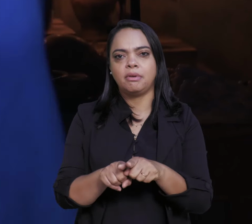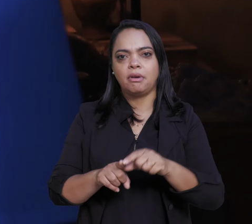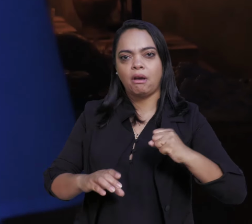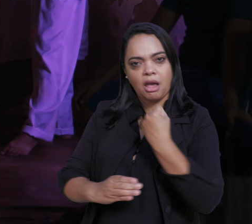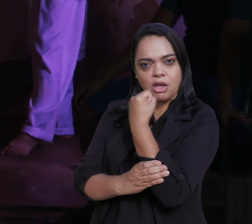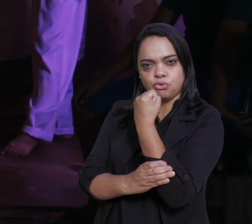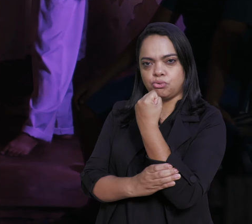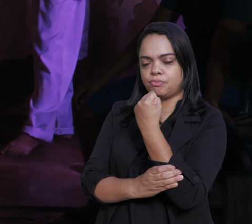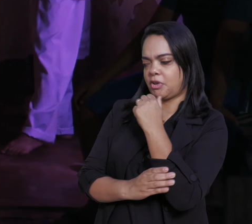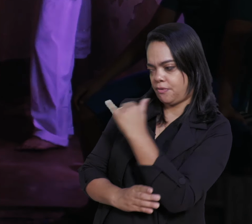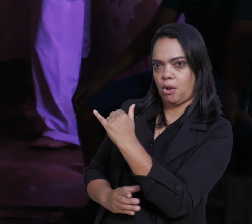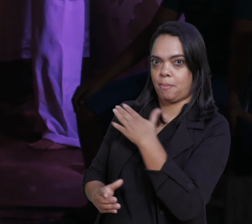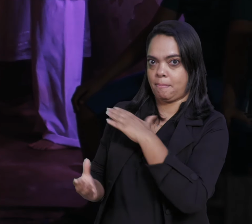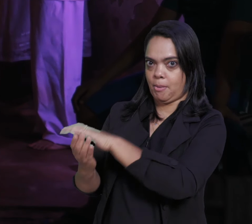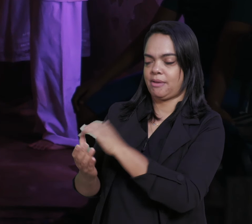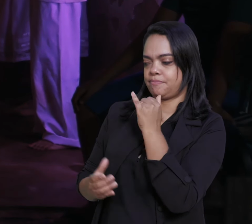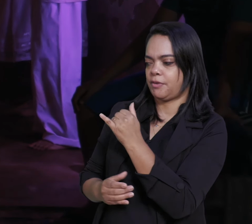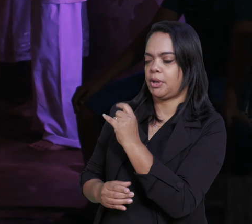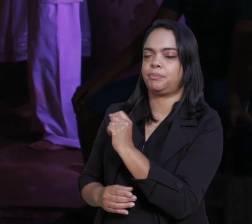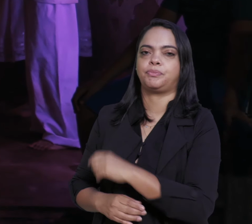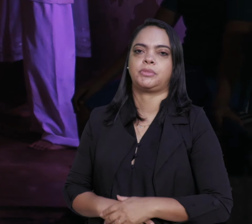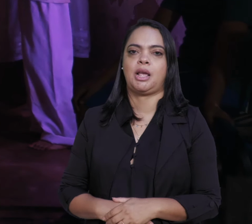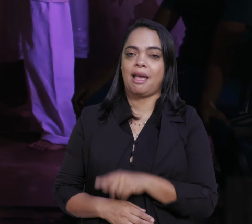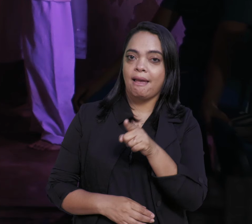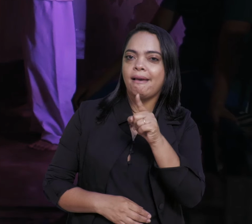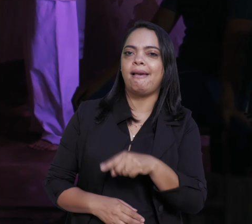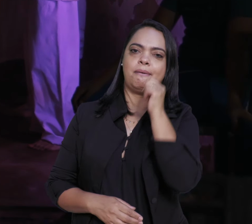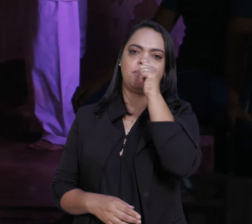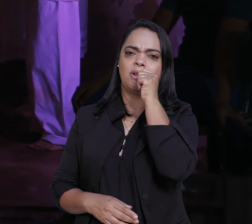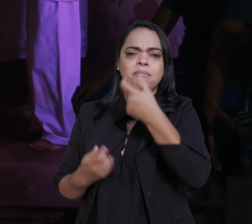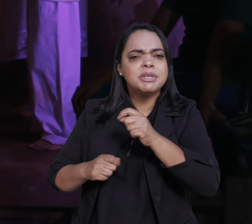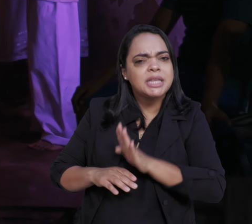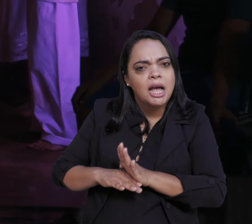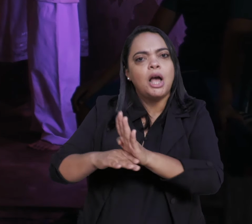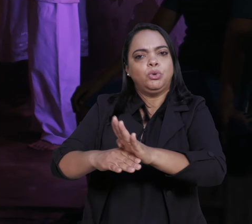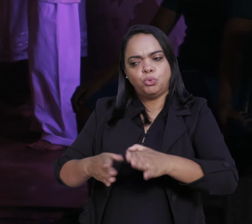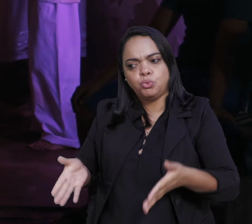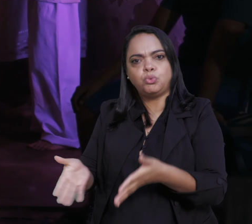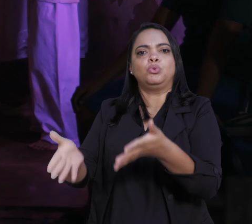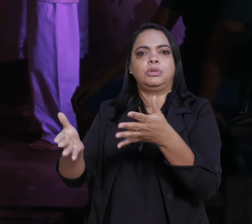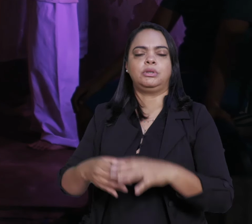ele virou pro meu marido e falou: olha, ela é uma mulher, ela precisa de ajuda.